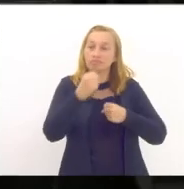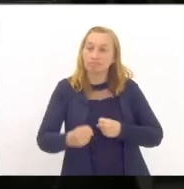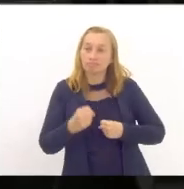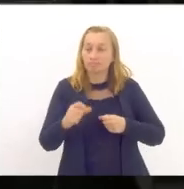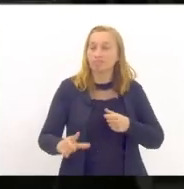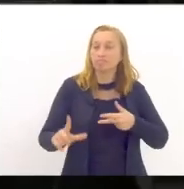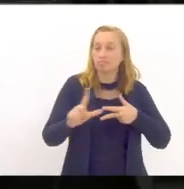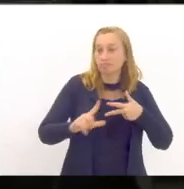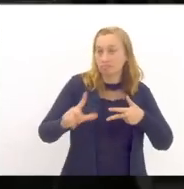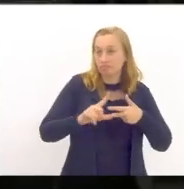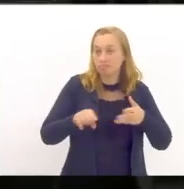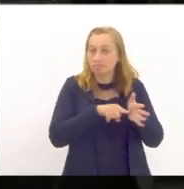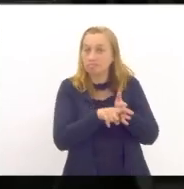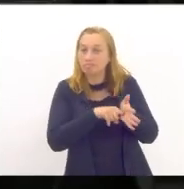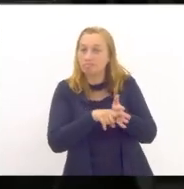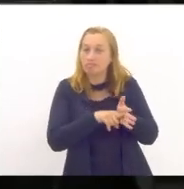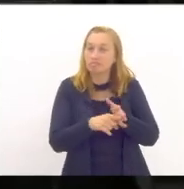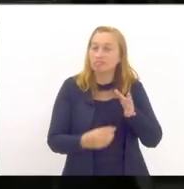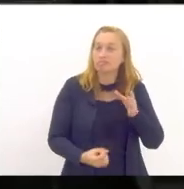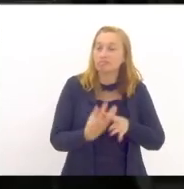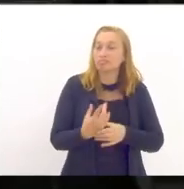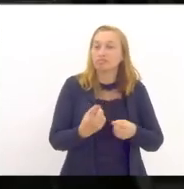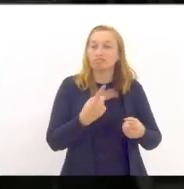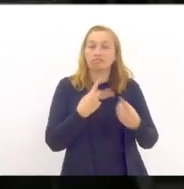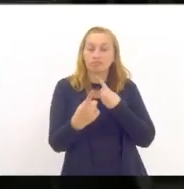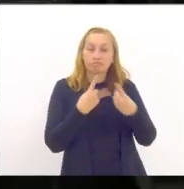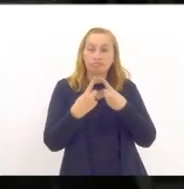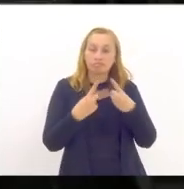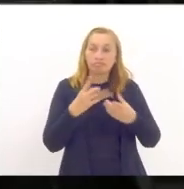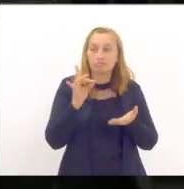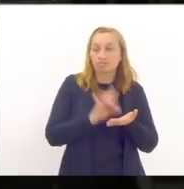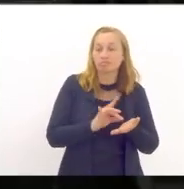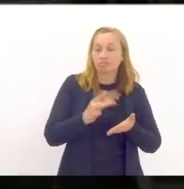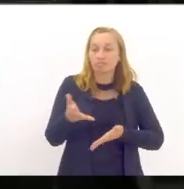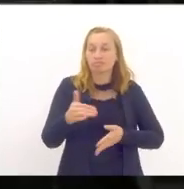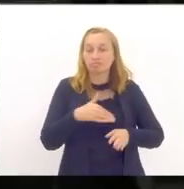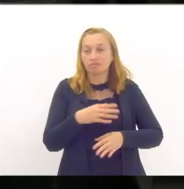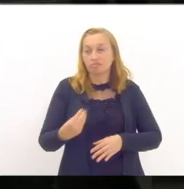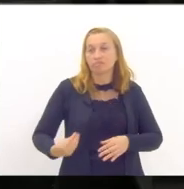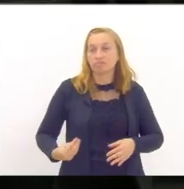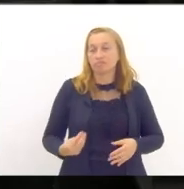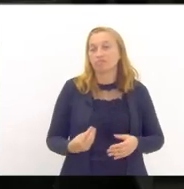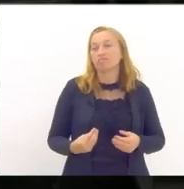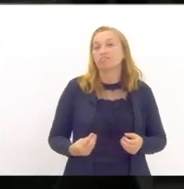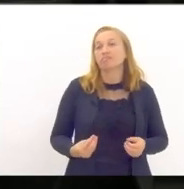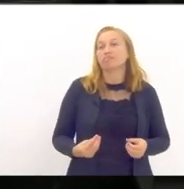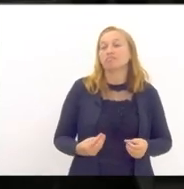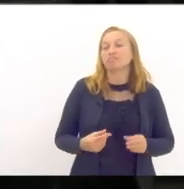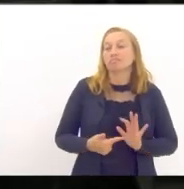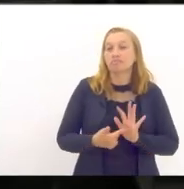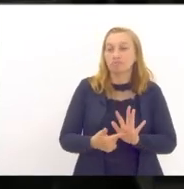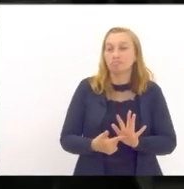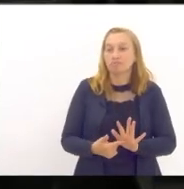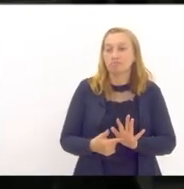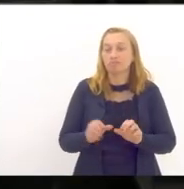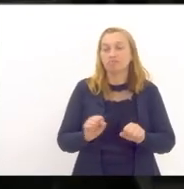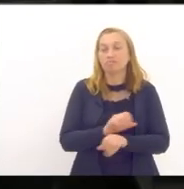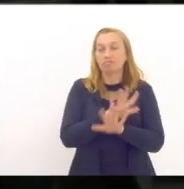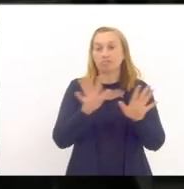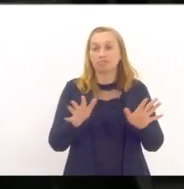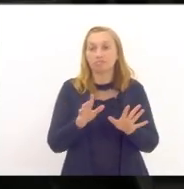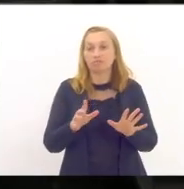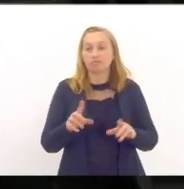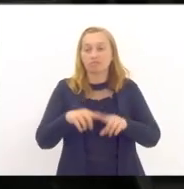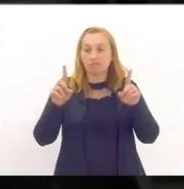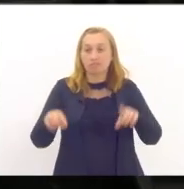de fiscalização e na promoção do debate com verdadeira participação popular. Sinalizei a ausência de transparência sobre